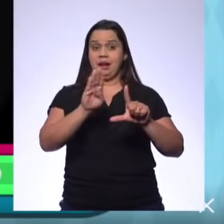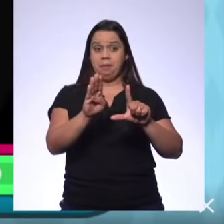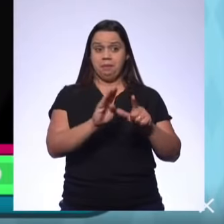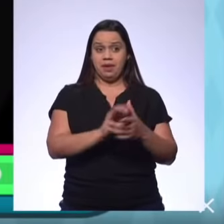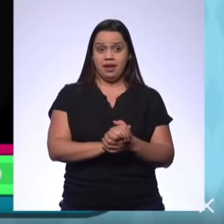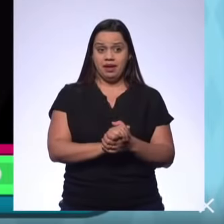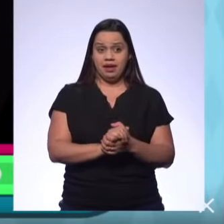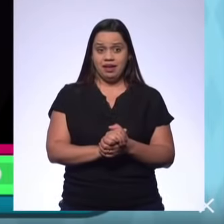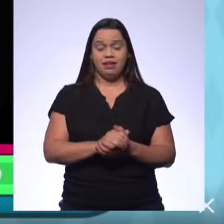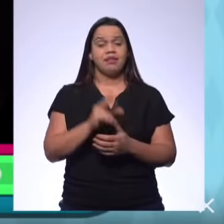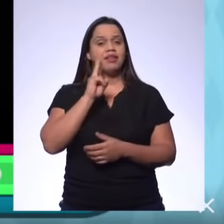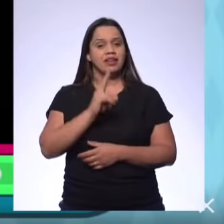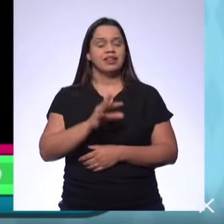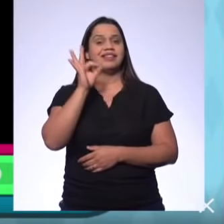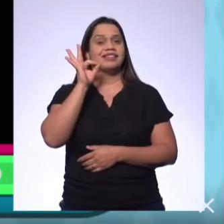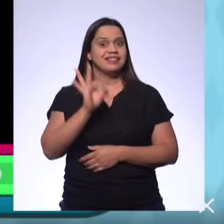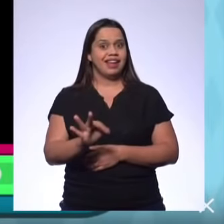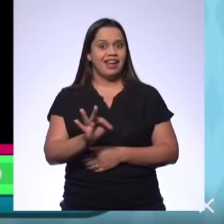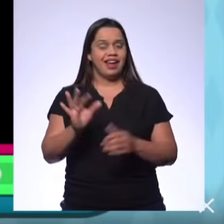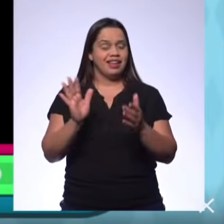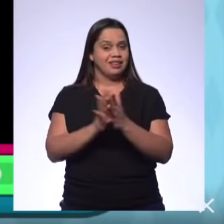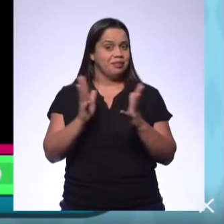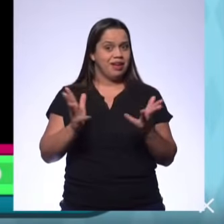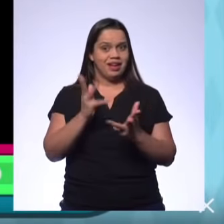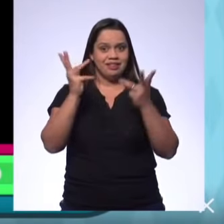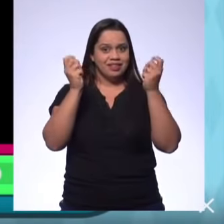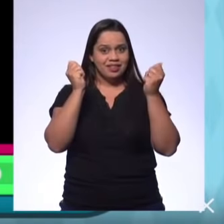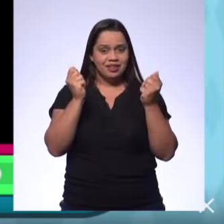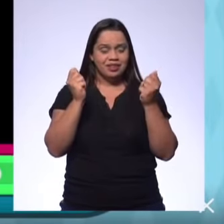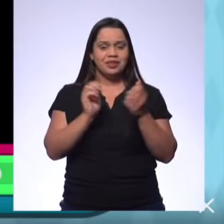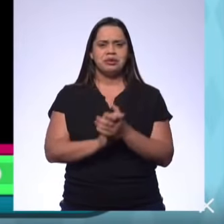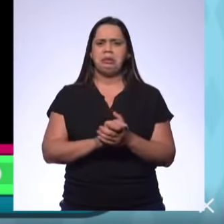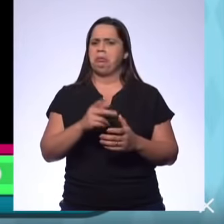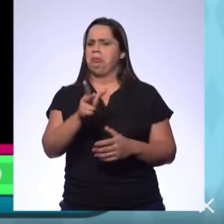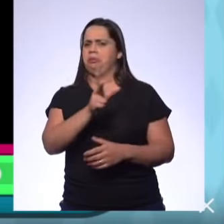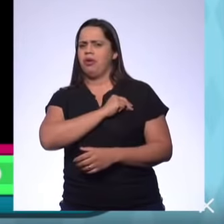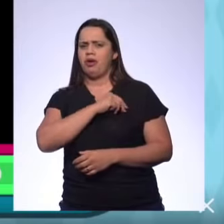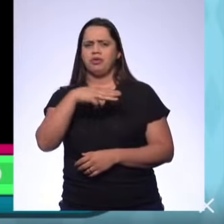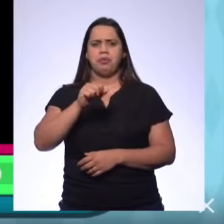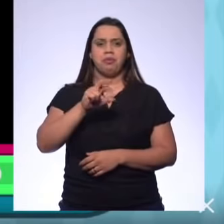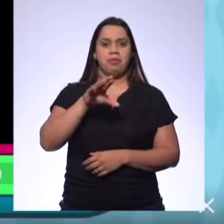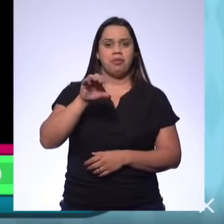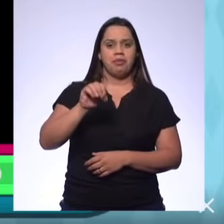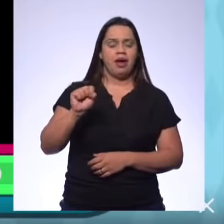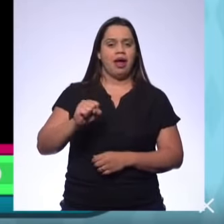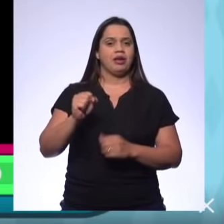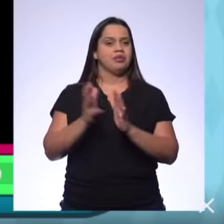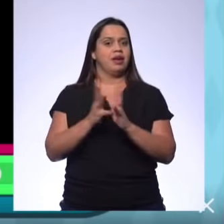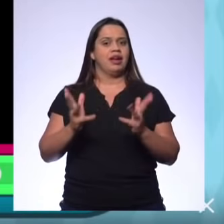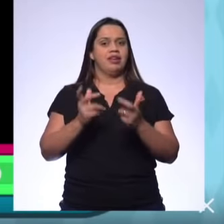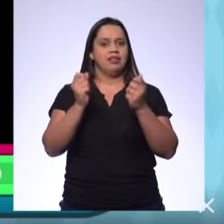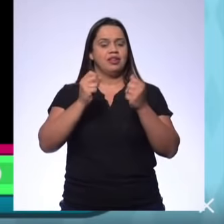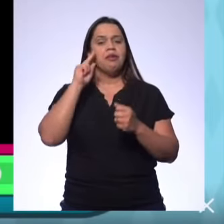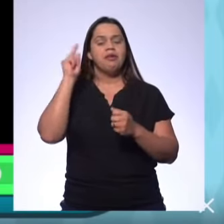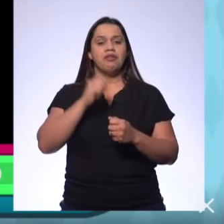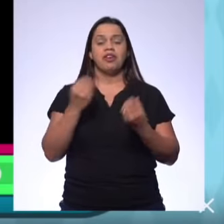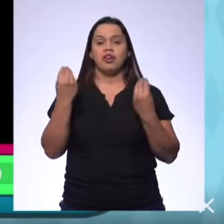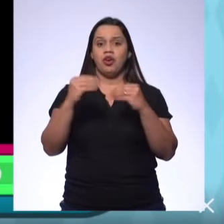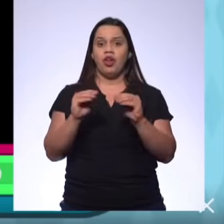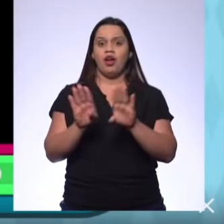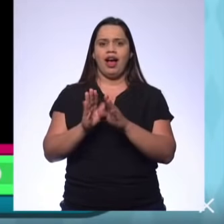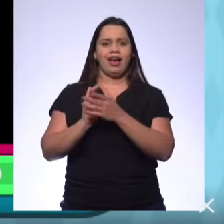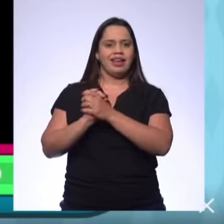acertou? Wonderful! Nossa, eu acho que o Marcos estourou, hein, gente? Vamos, o pessoal coloca um emoji de aplauso